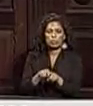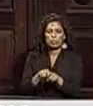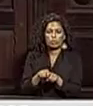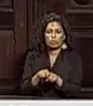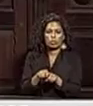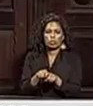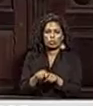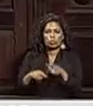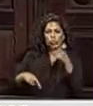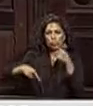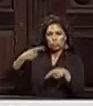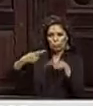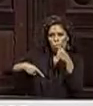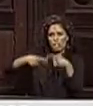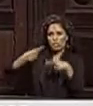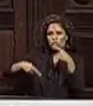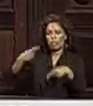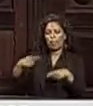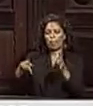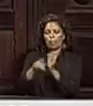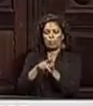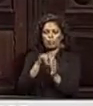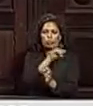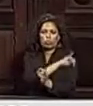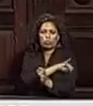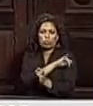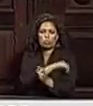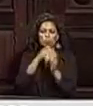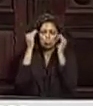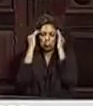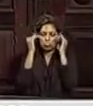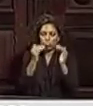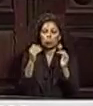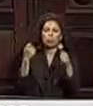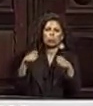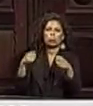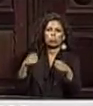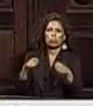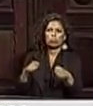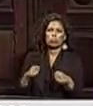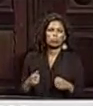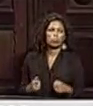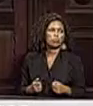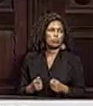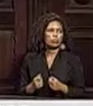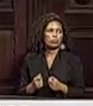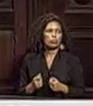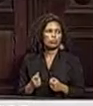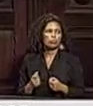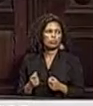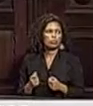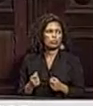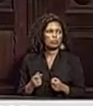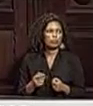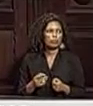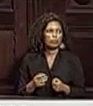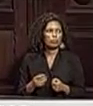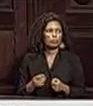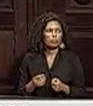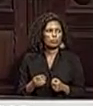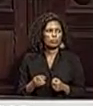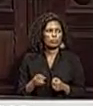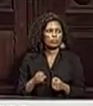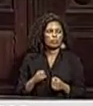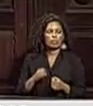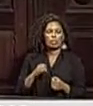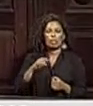está morrendo novamente no Rio de Janeiro, Brasfel chegou a ter 12 mil empregos, hoje não tem 2 mil, Estaleiro Mauá em Niterói chegou a ter 6